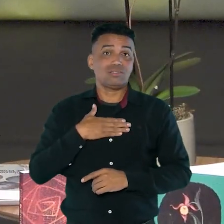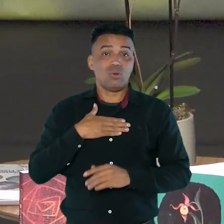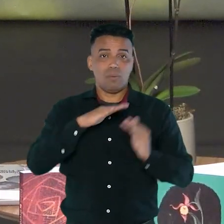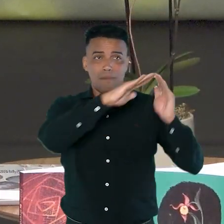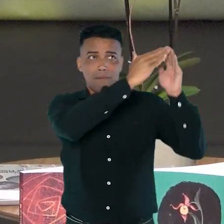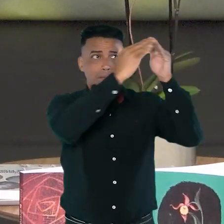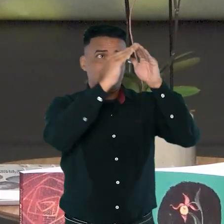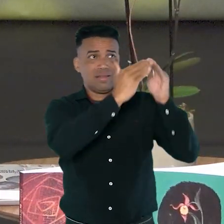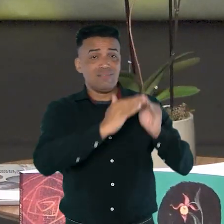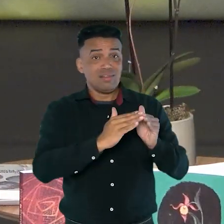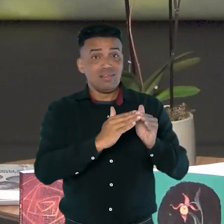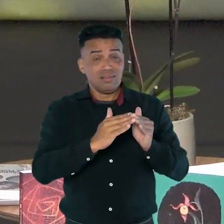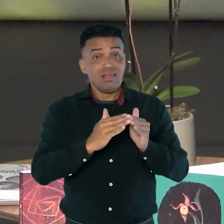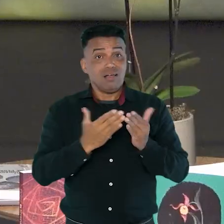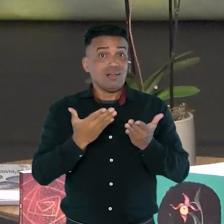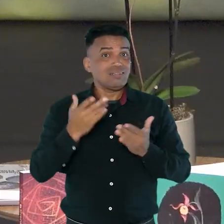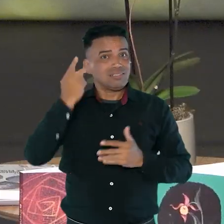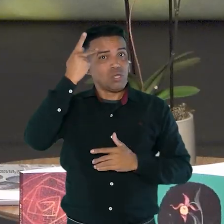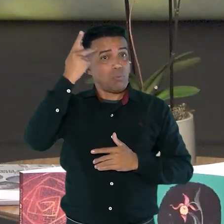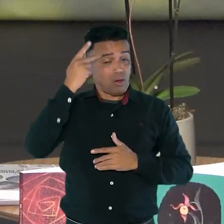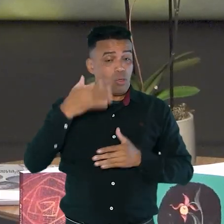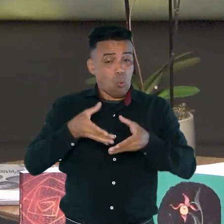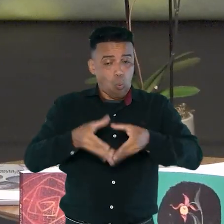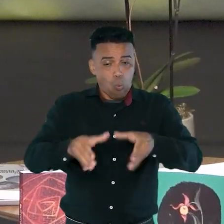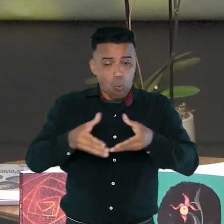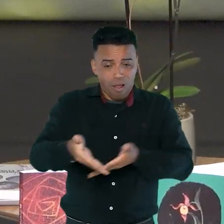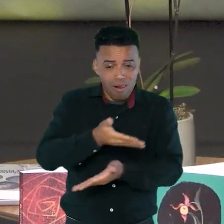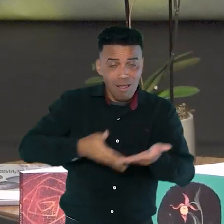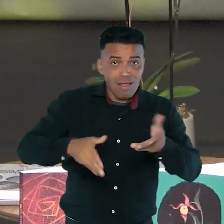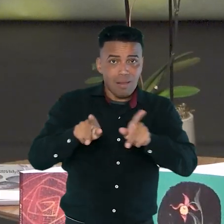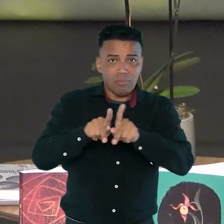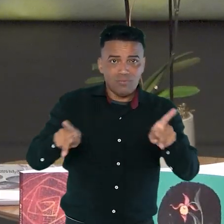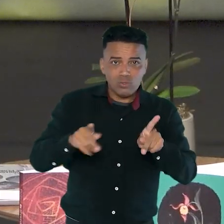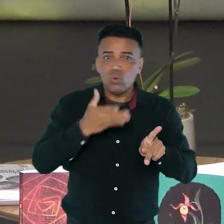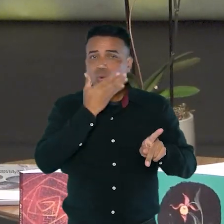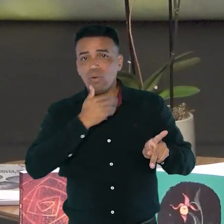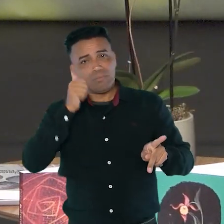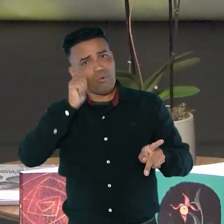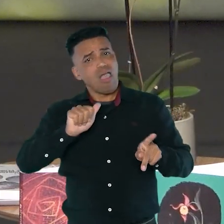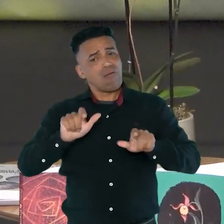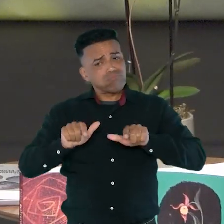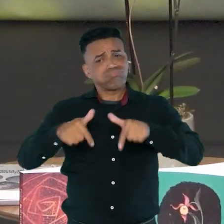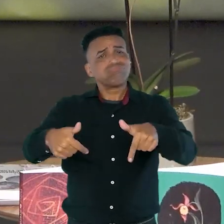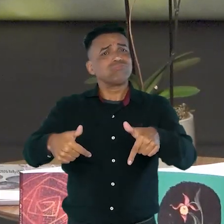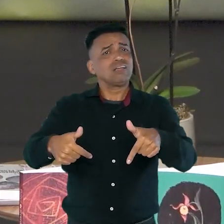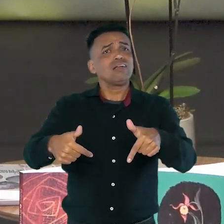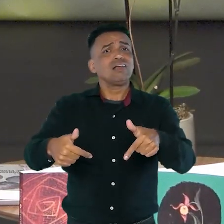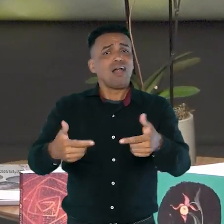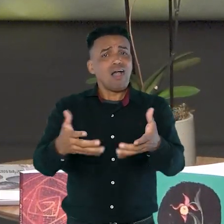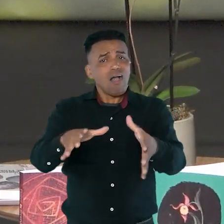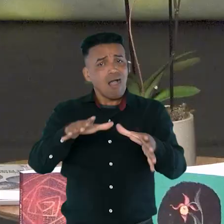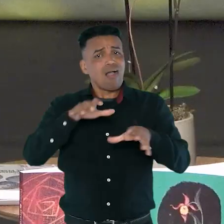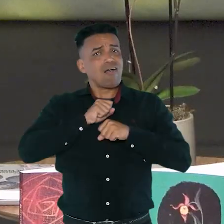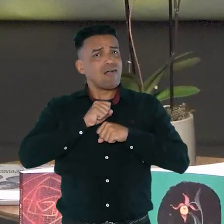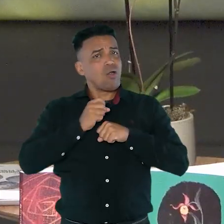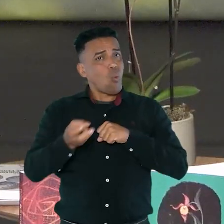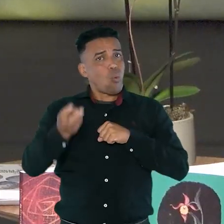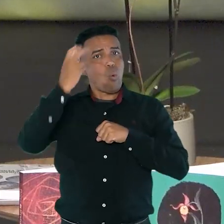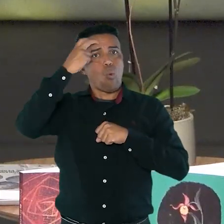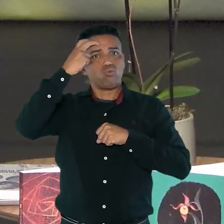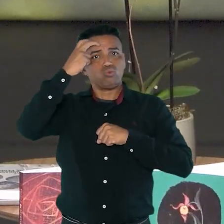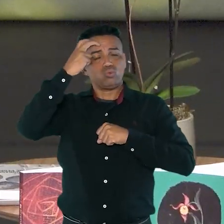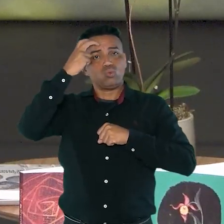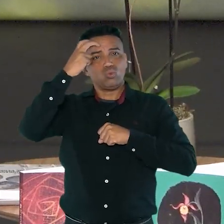eu convivo hoje, ainda mais com professores e professoras ativas, que pegaram essa cultura